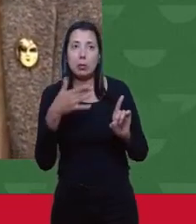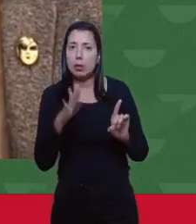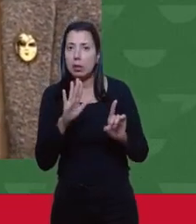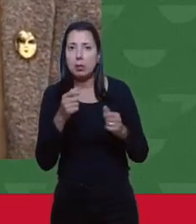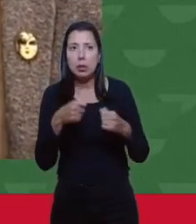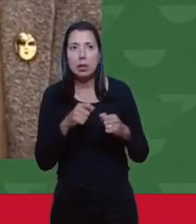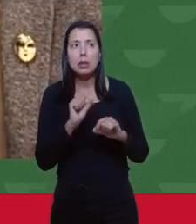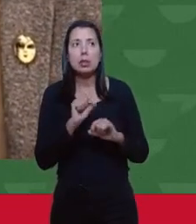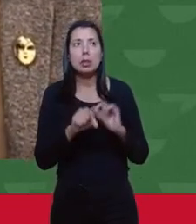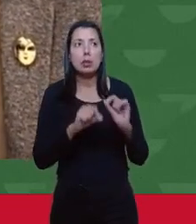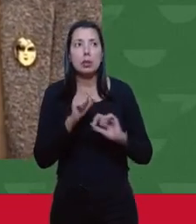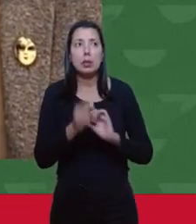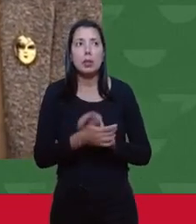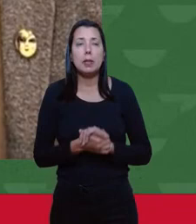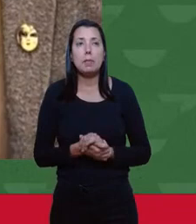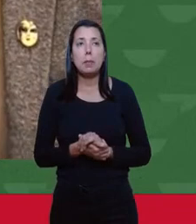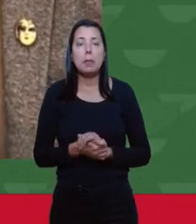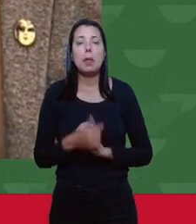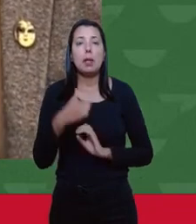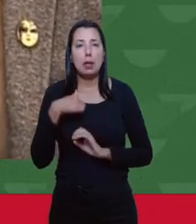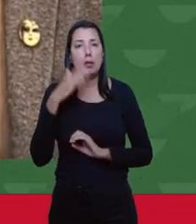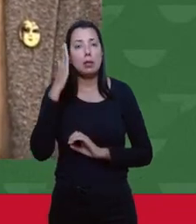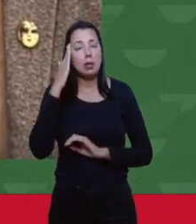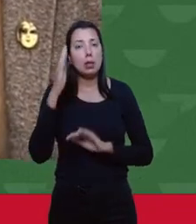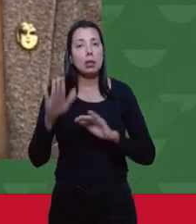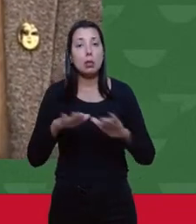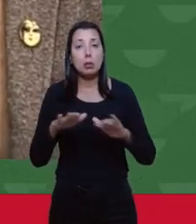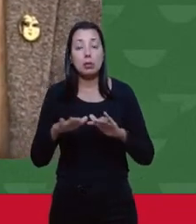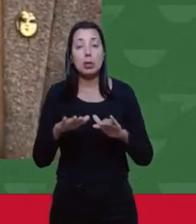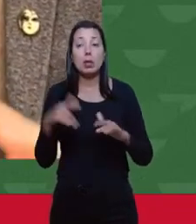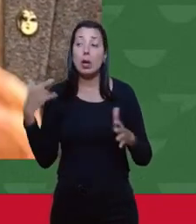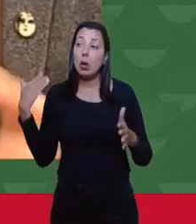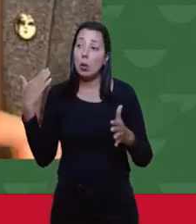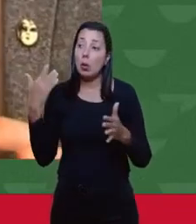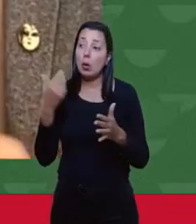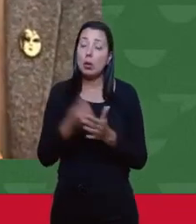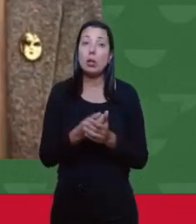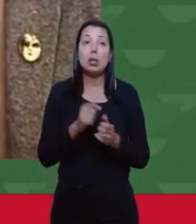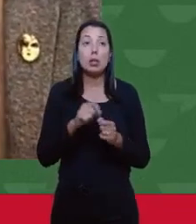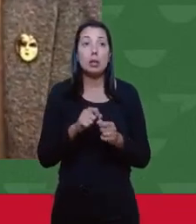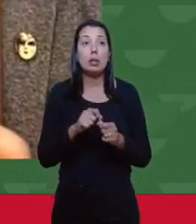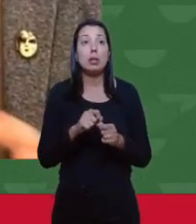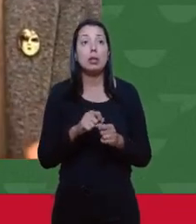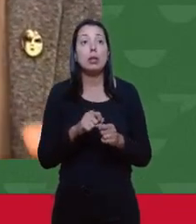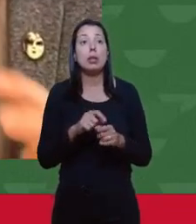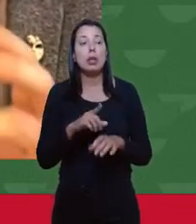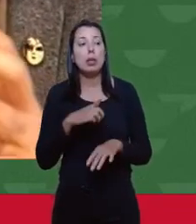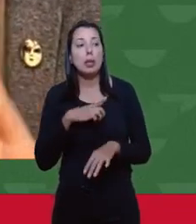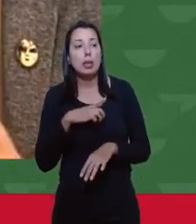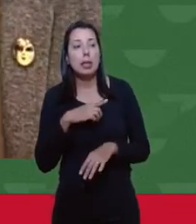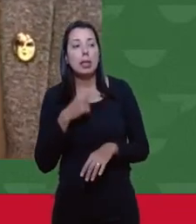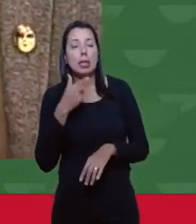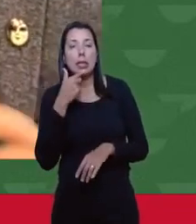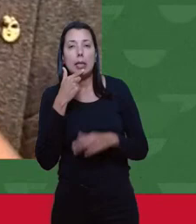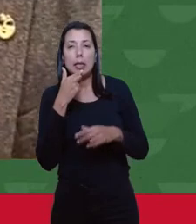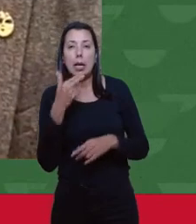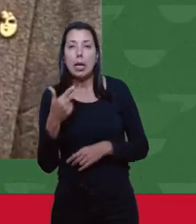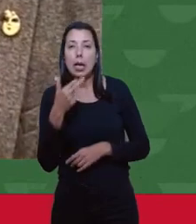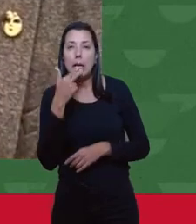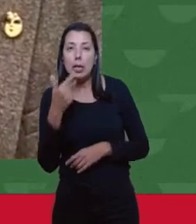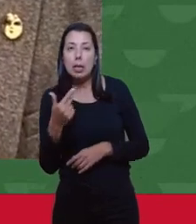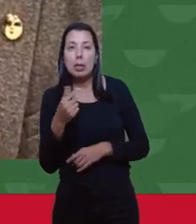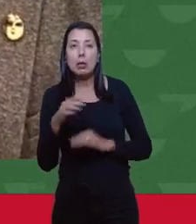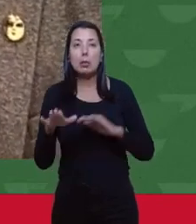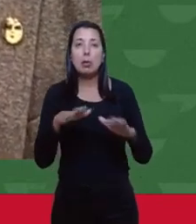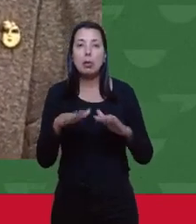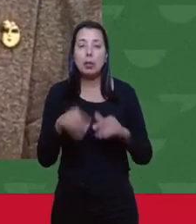precisa... Eu sei que o movimento identitário ele tem assustado muito por um certo policiamento da língua, por um